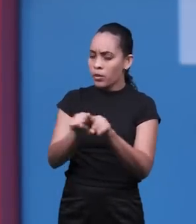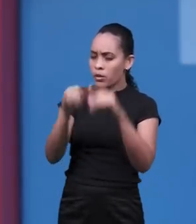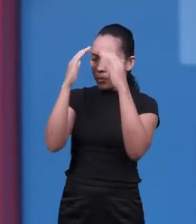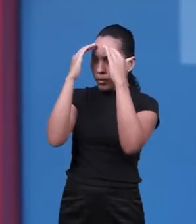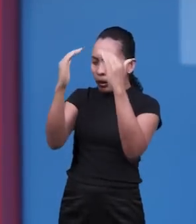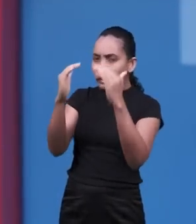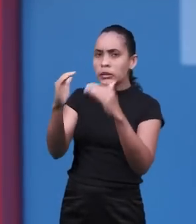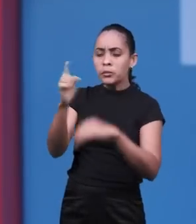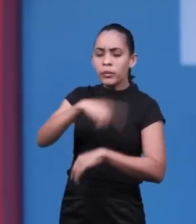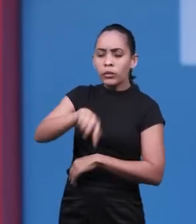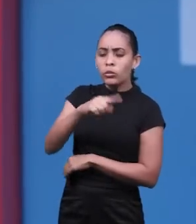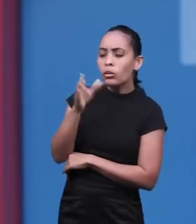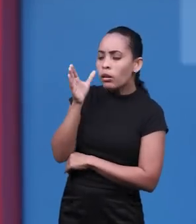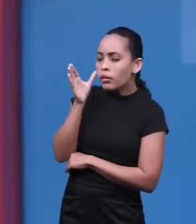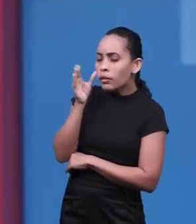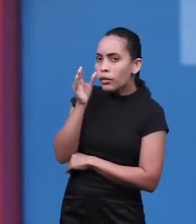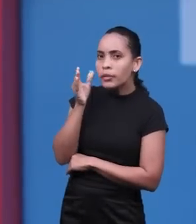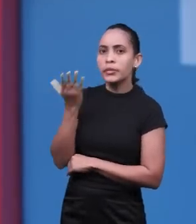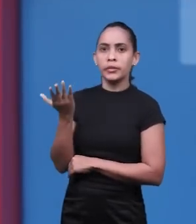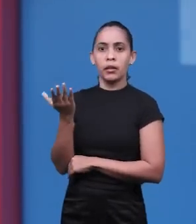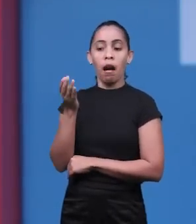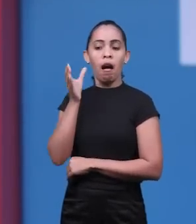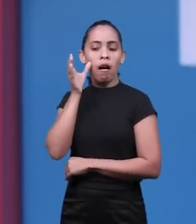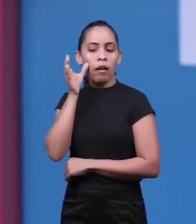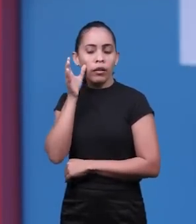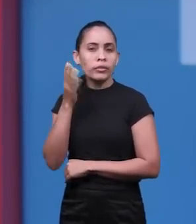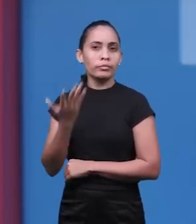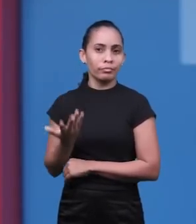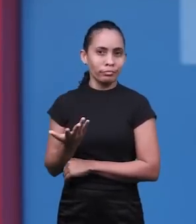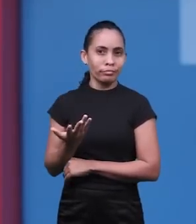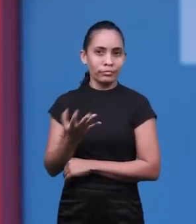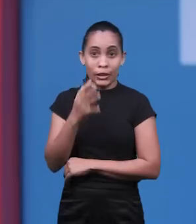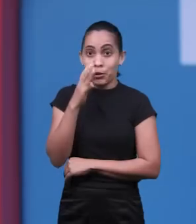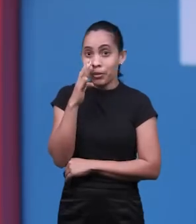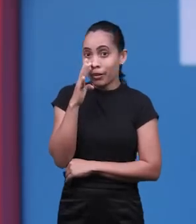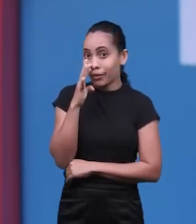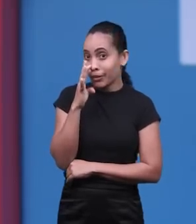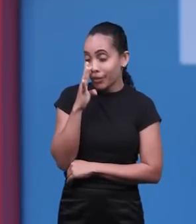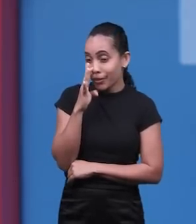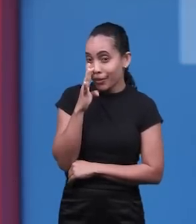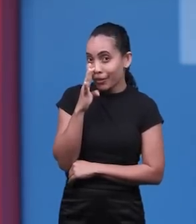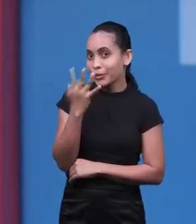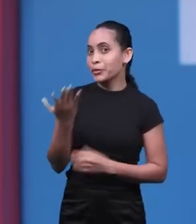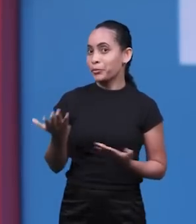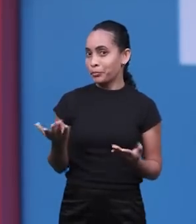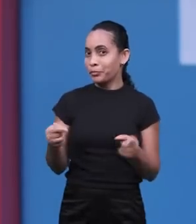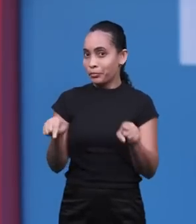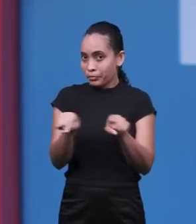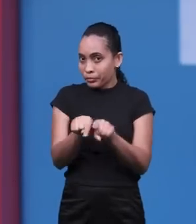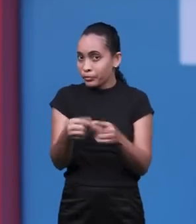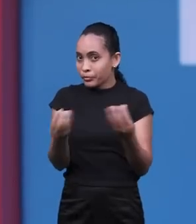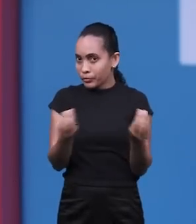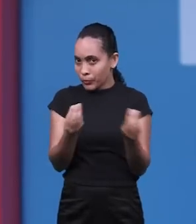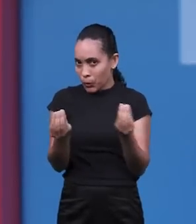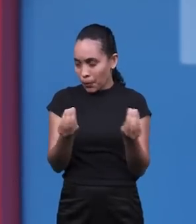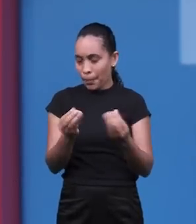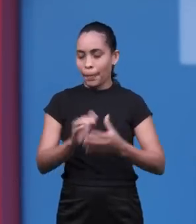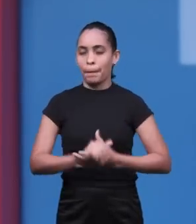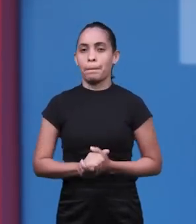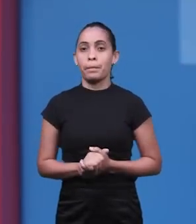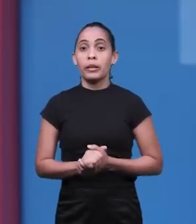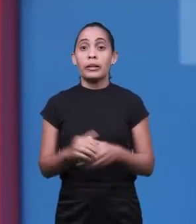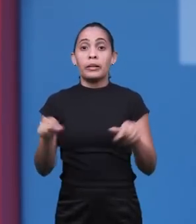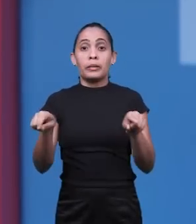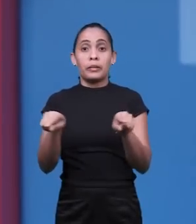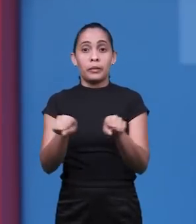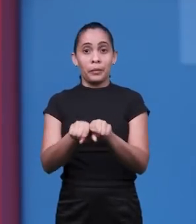mesmo admirada pelos outros. Todos esses pontos que vamos estar falando têm uma finalidade. Como